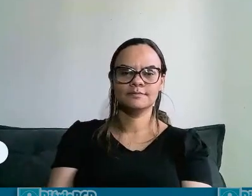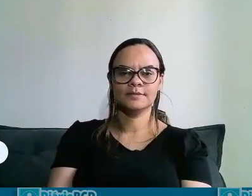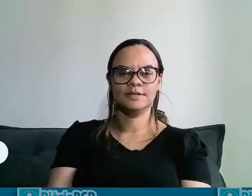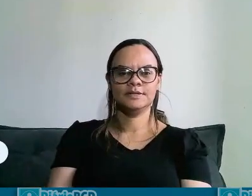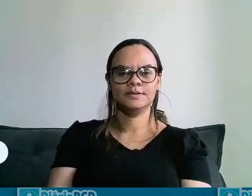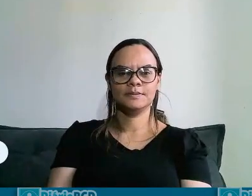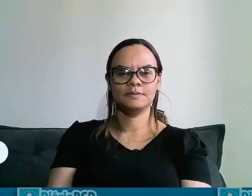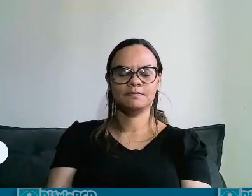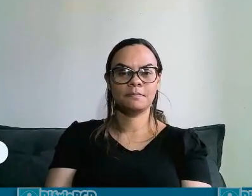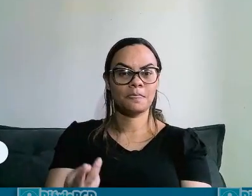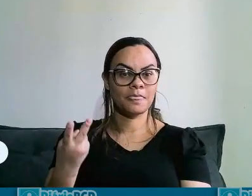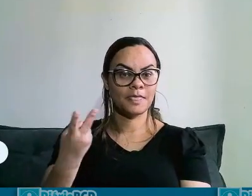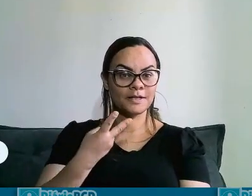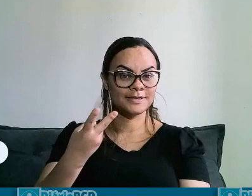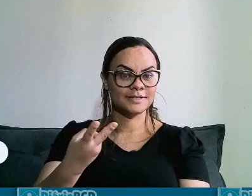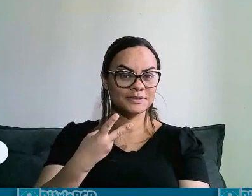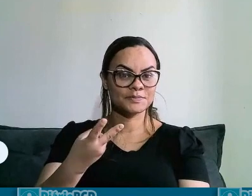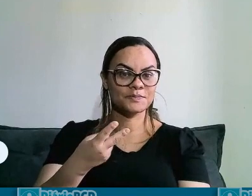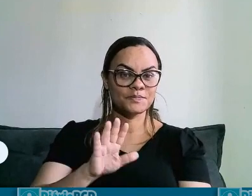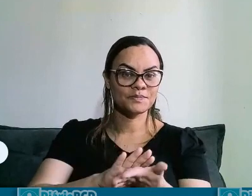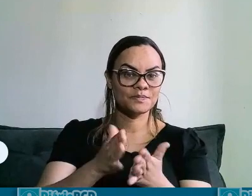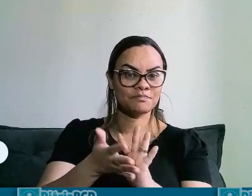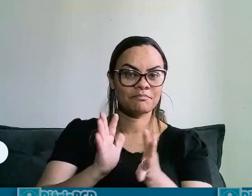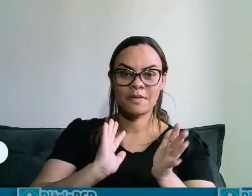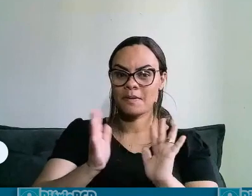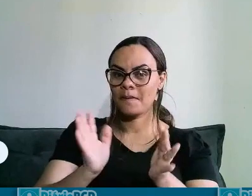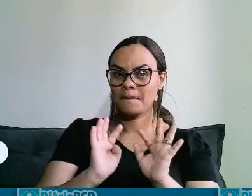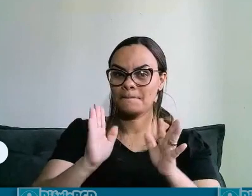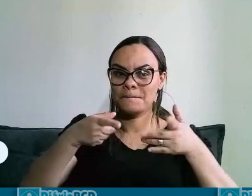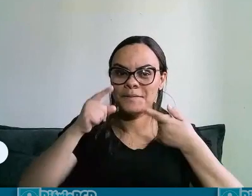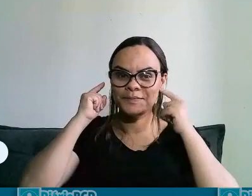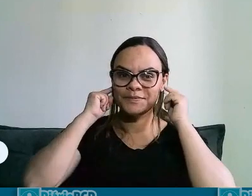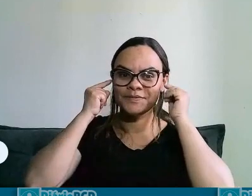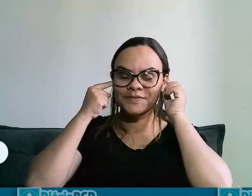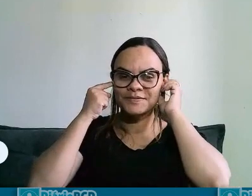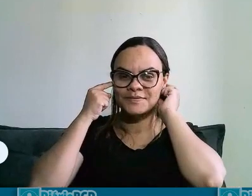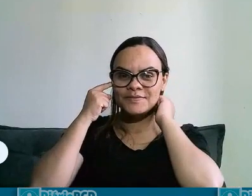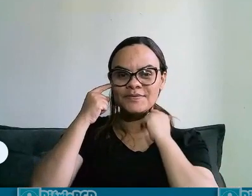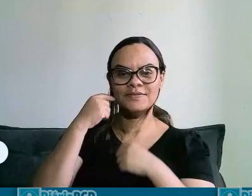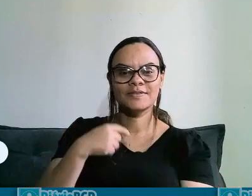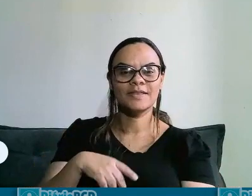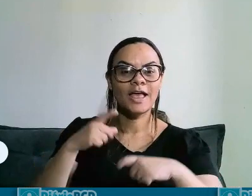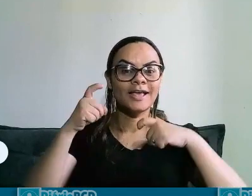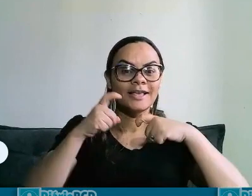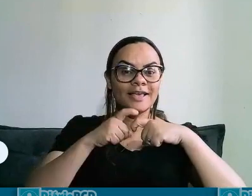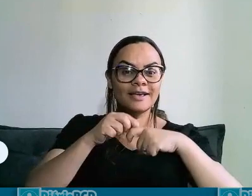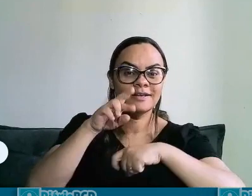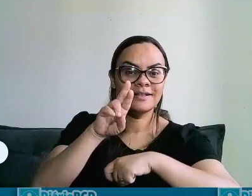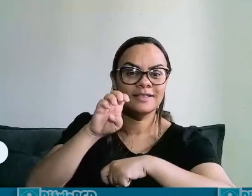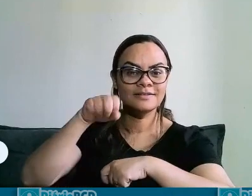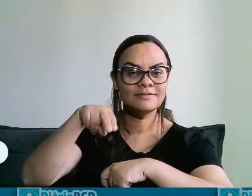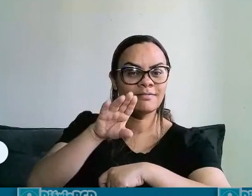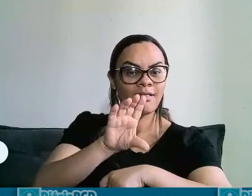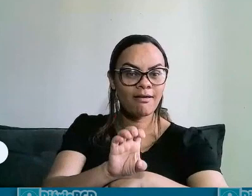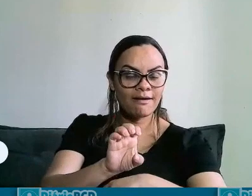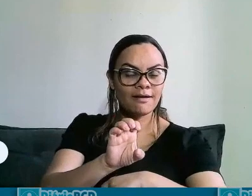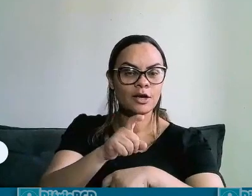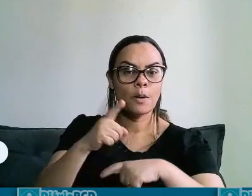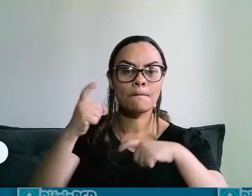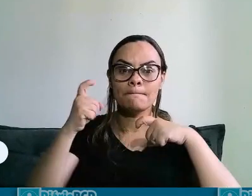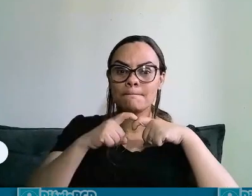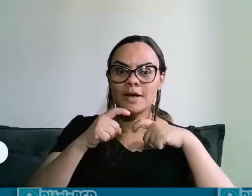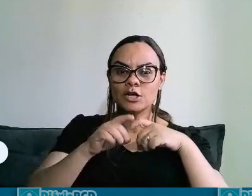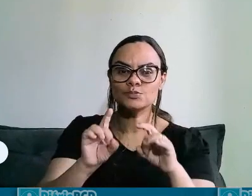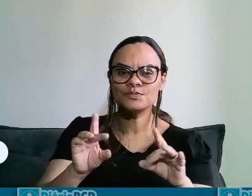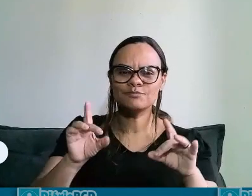Eu e a Ana Paula Navarrete, que está interpretando tudo em Libras, nós estamos entrevistando o Dr. René Santos Neto, médico